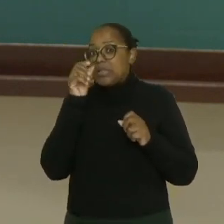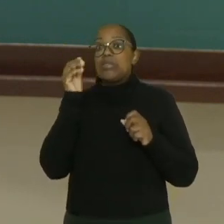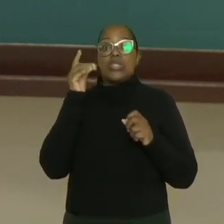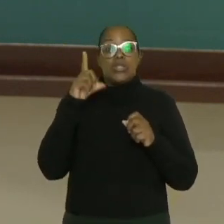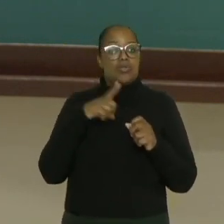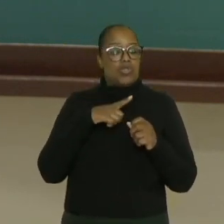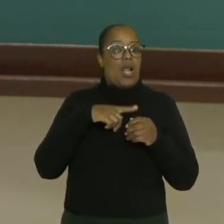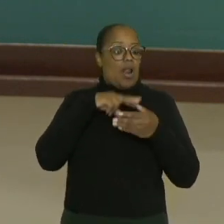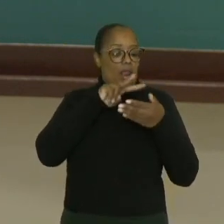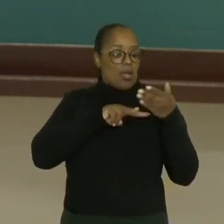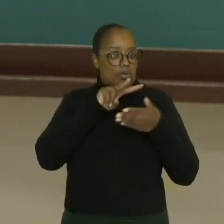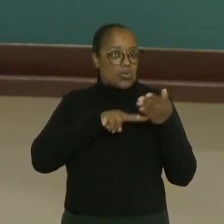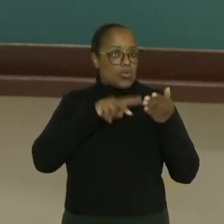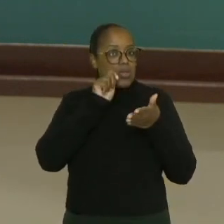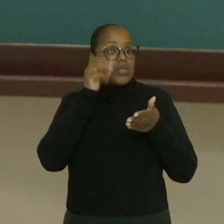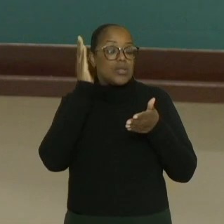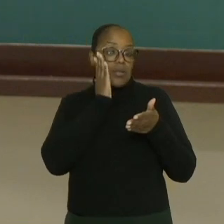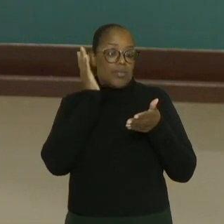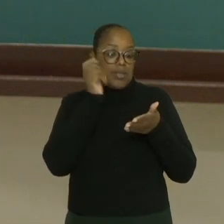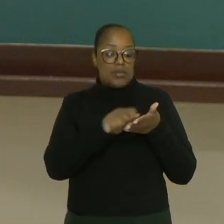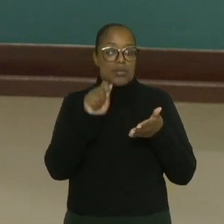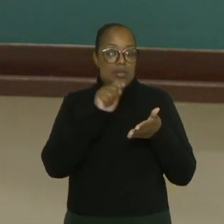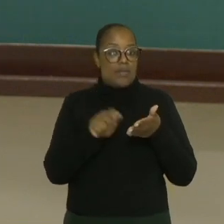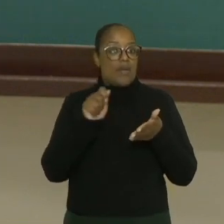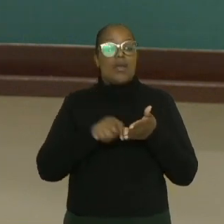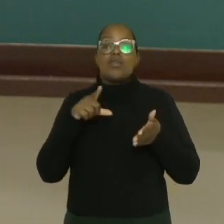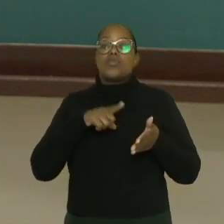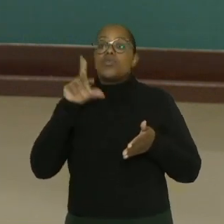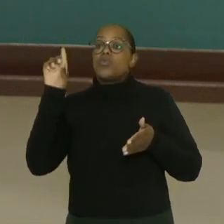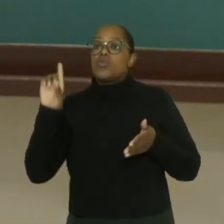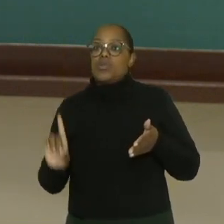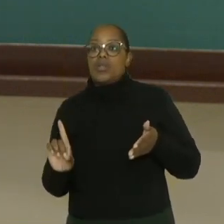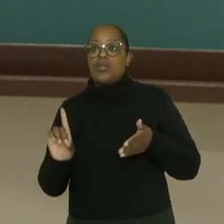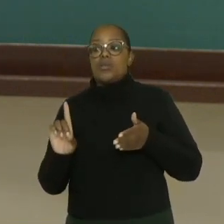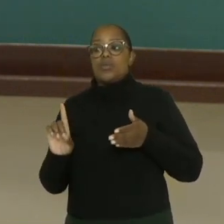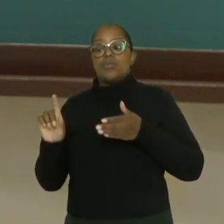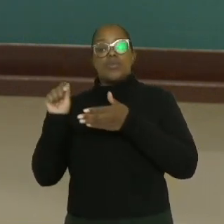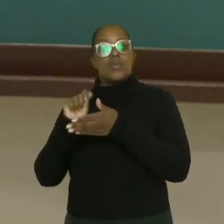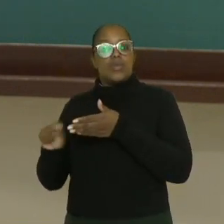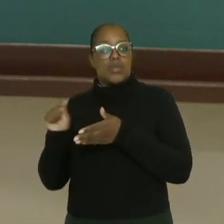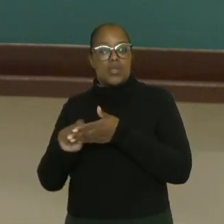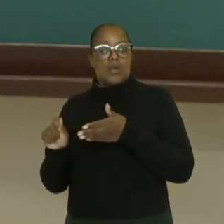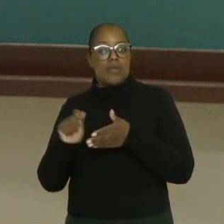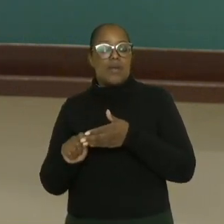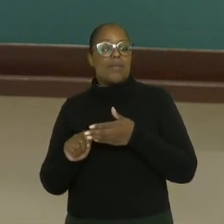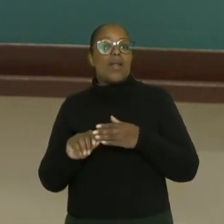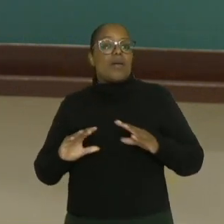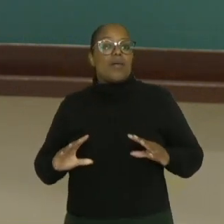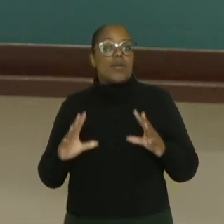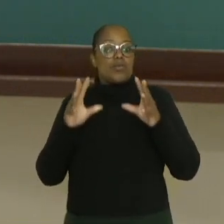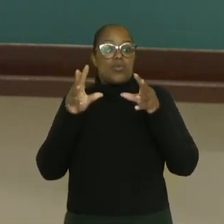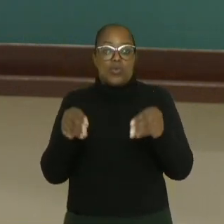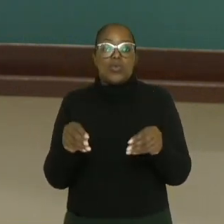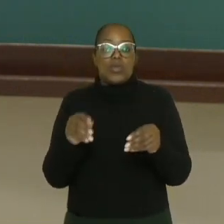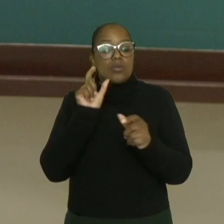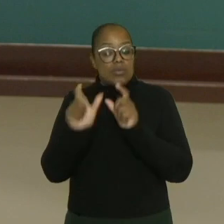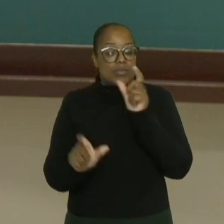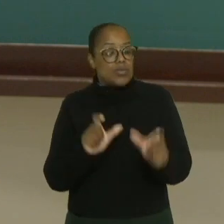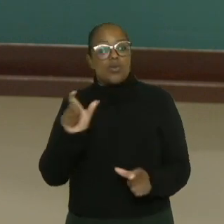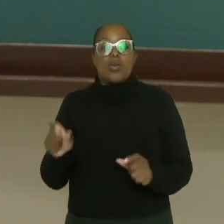escrever teria esse direito político. Então, ele não era um político efetivo para todas as pessoas, era só para